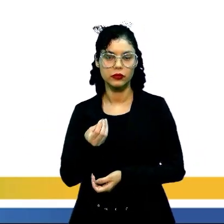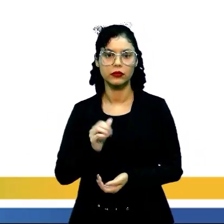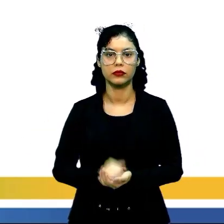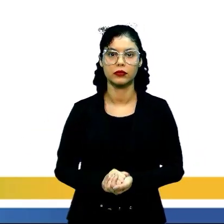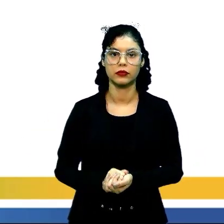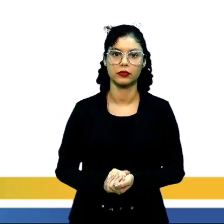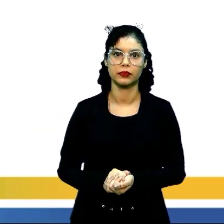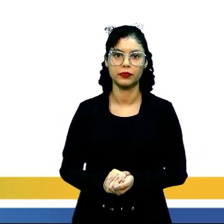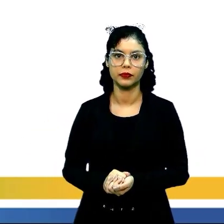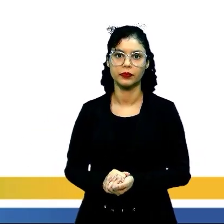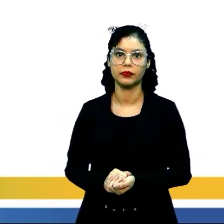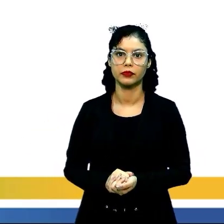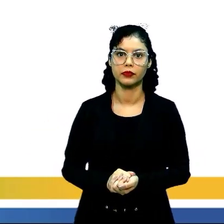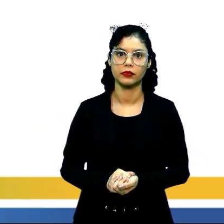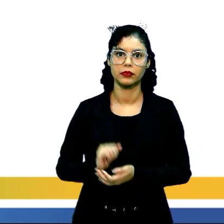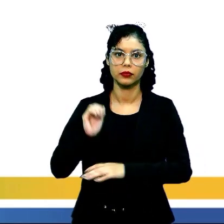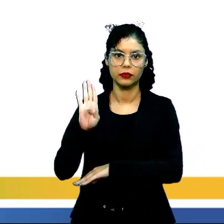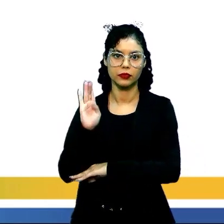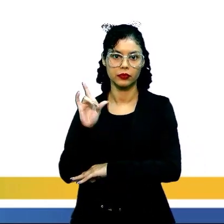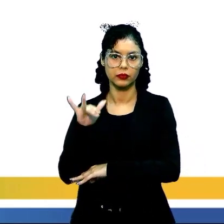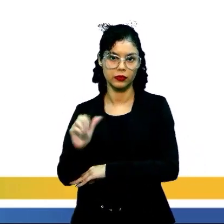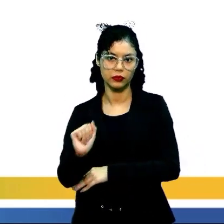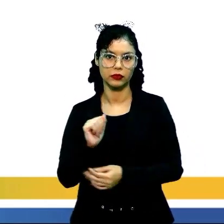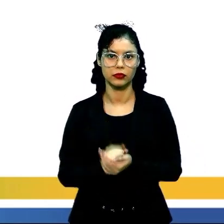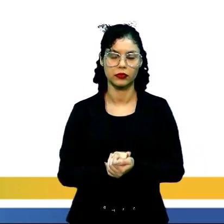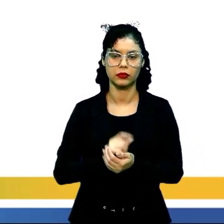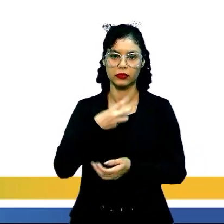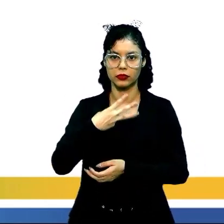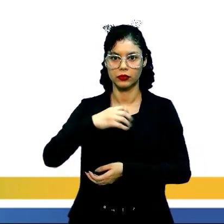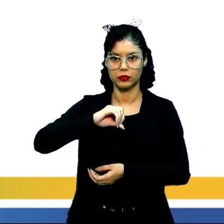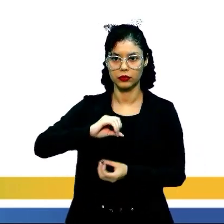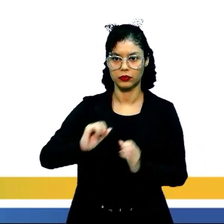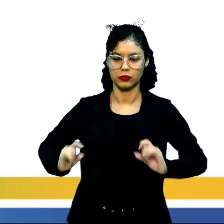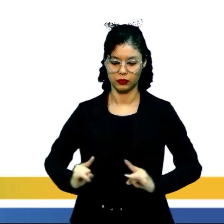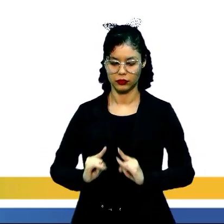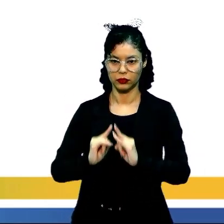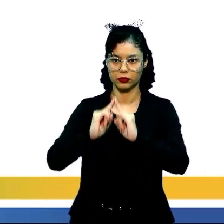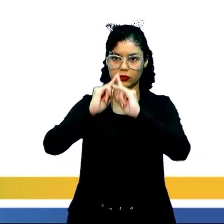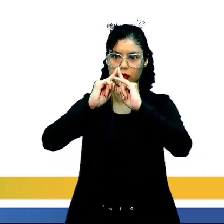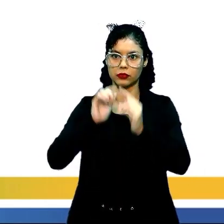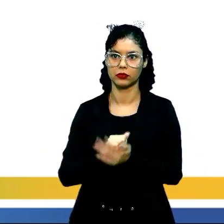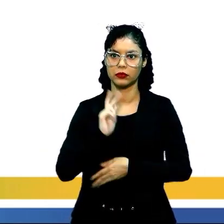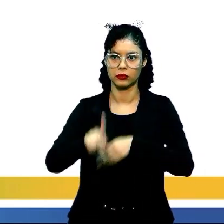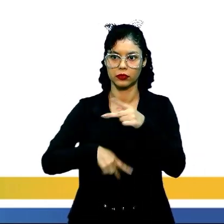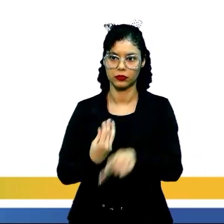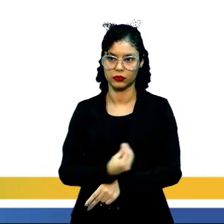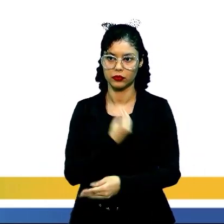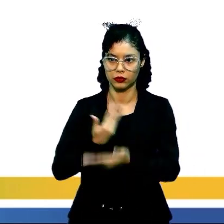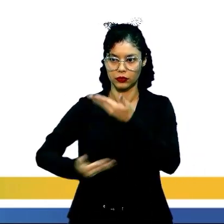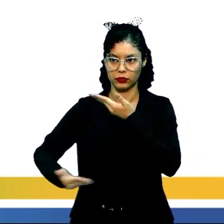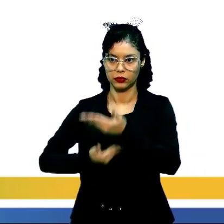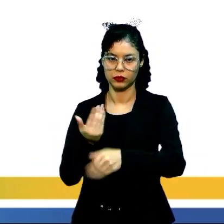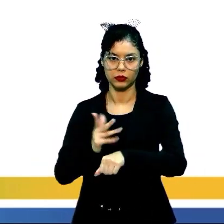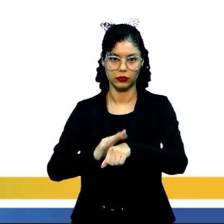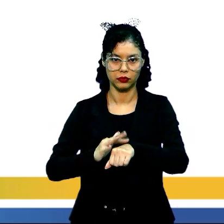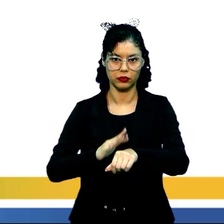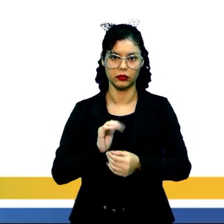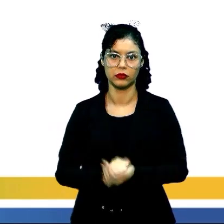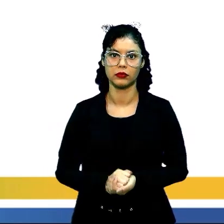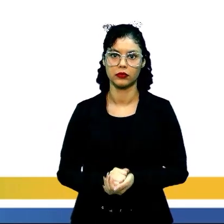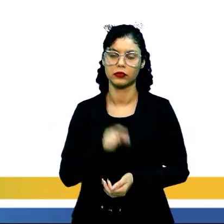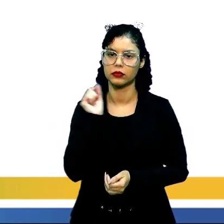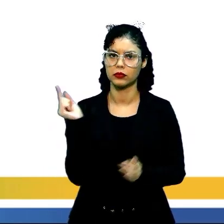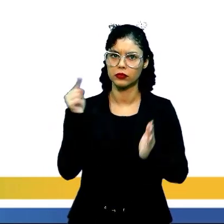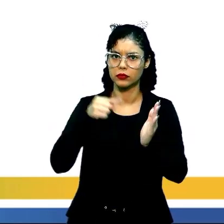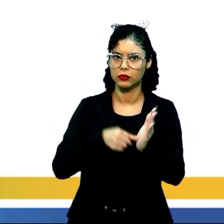a questão diz o seguinte: Belém é cercada por 39 ilhas e suas populações convivem com ameaças de doenças. O